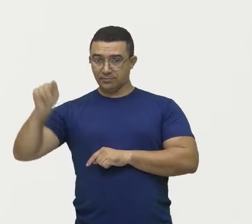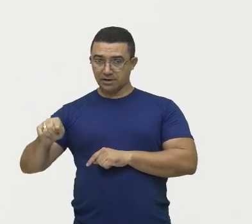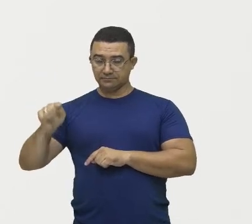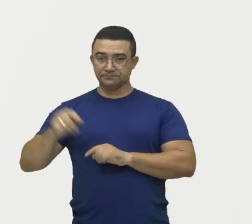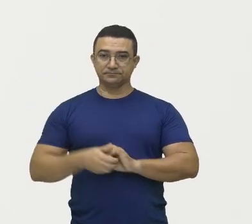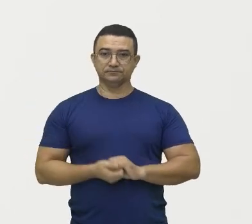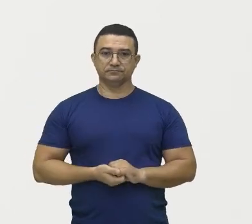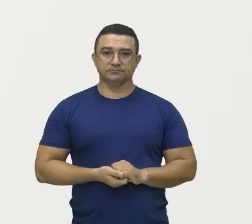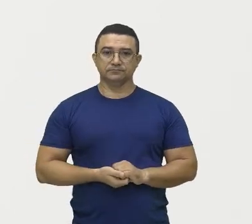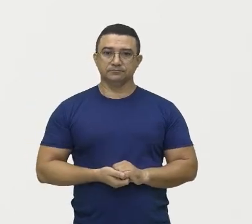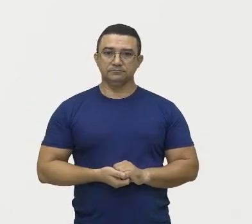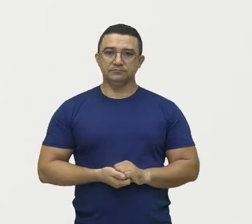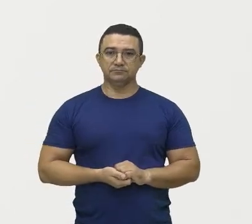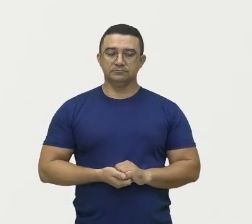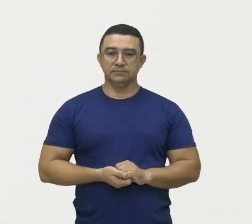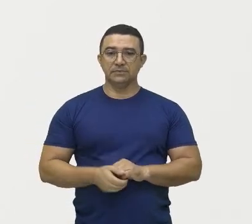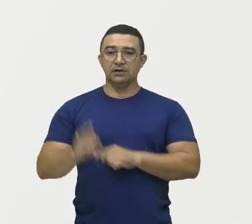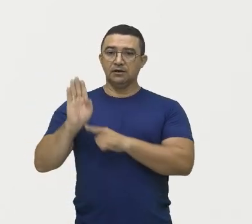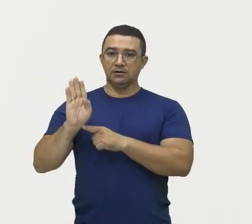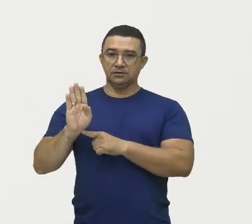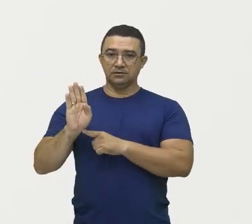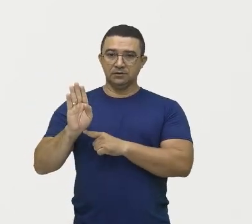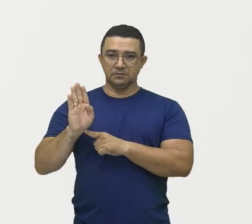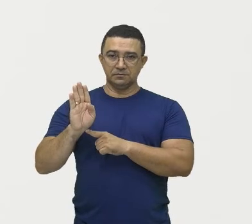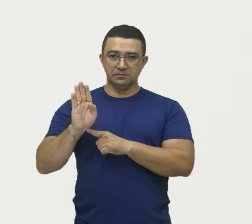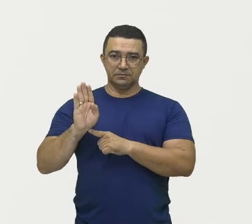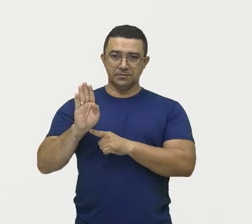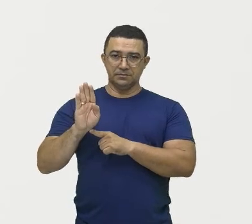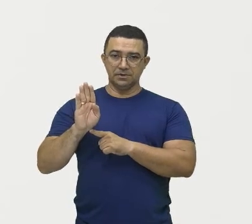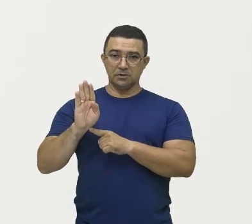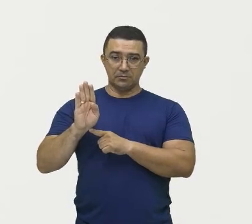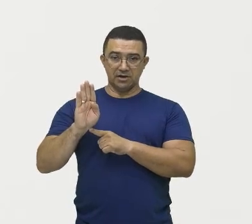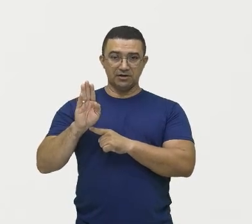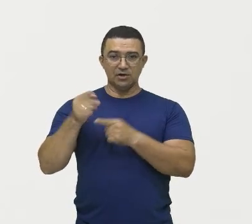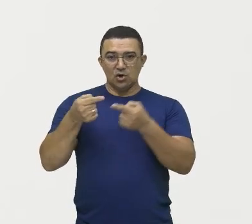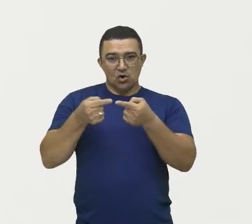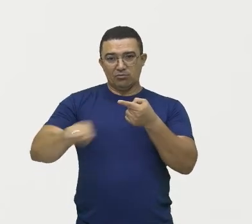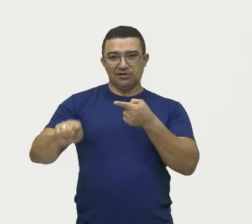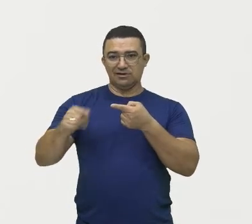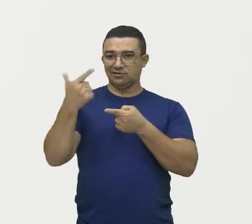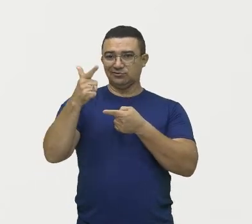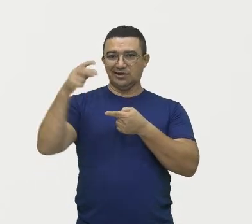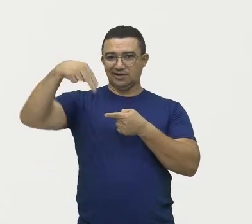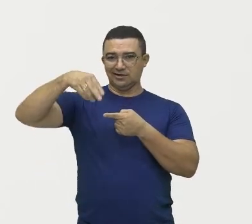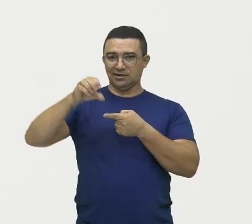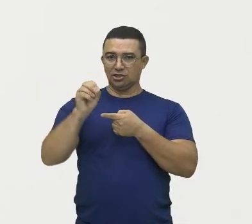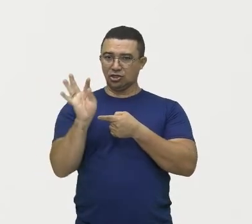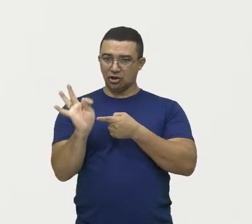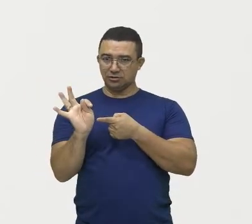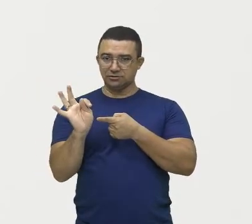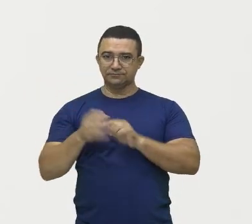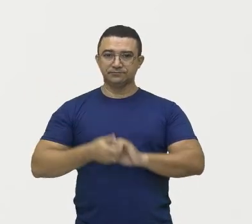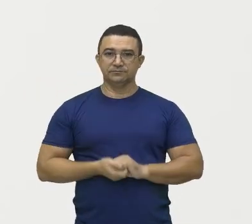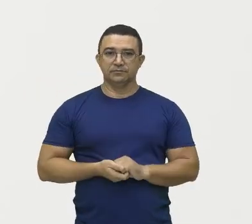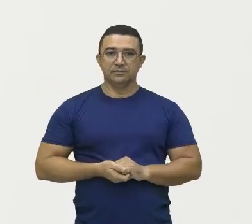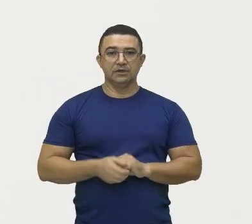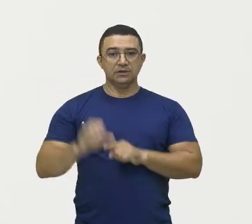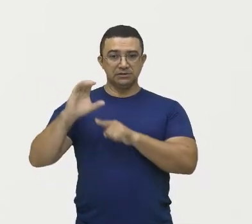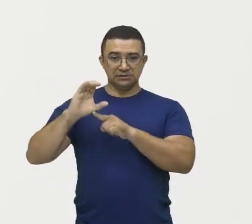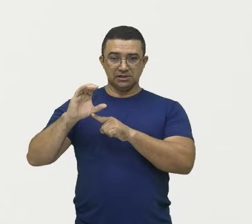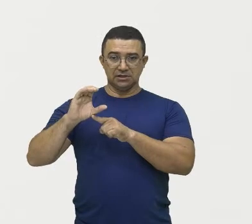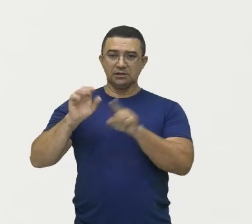presente, sem estar no passado, então está descartado. Letra C, I'm not going to dance today. I'm not going também está no passado,